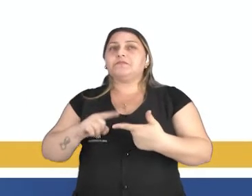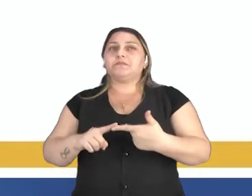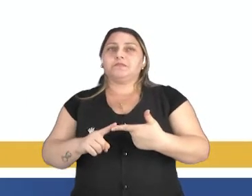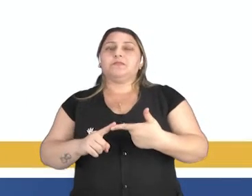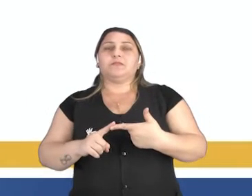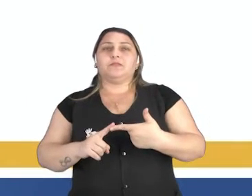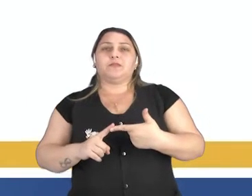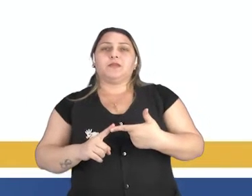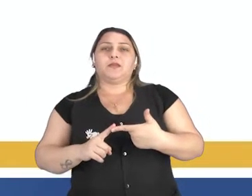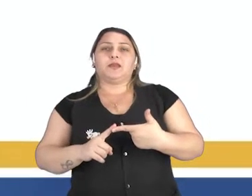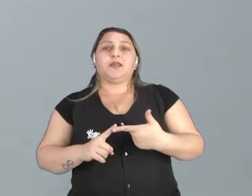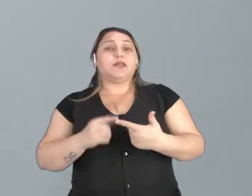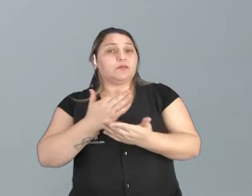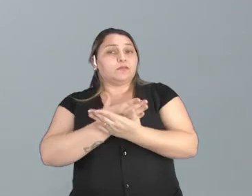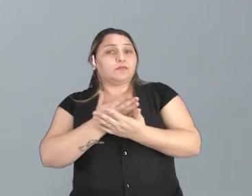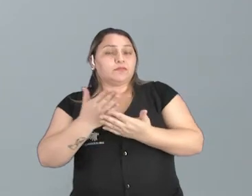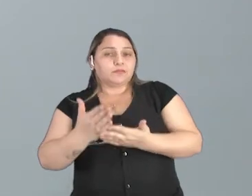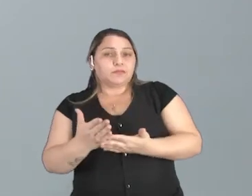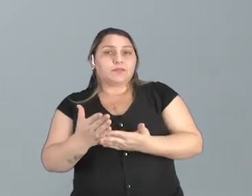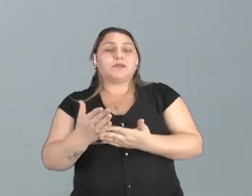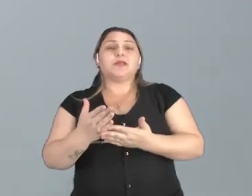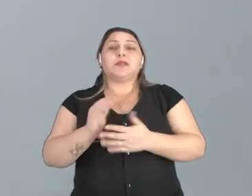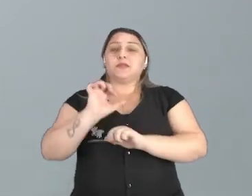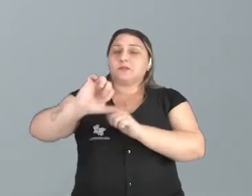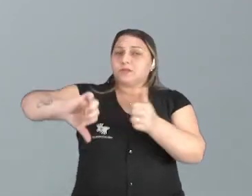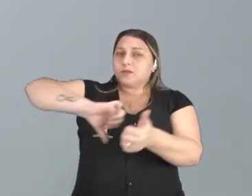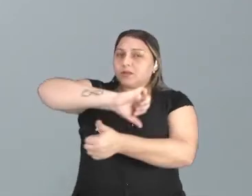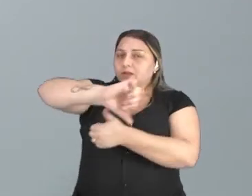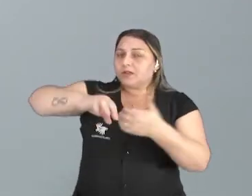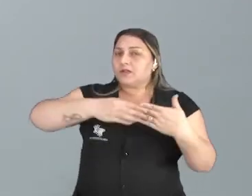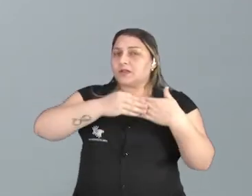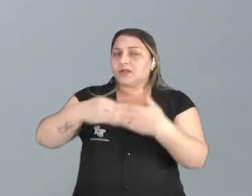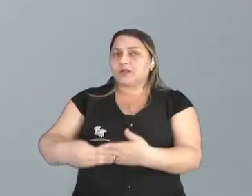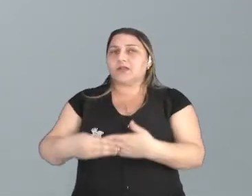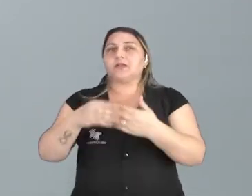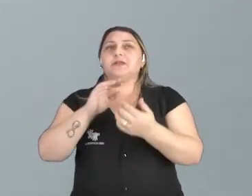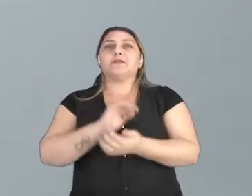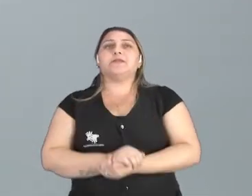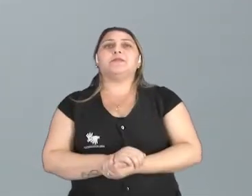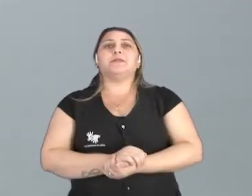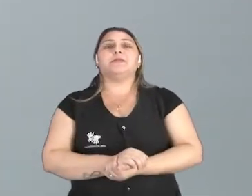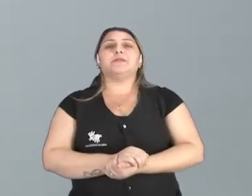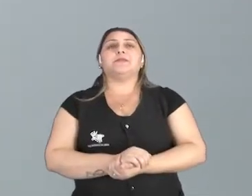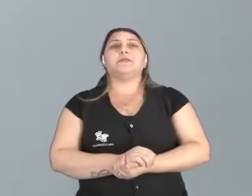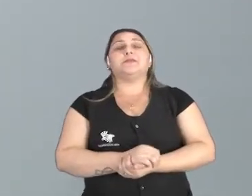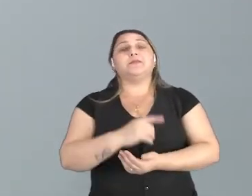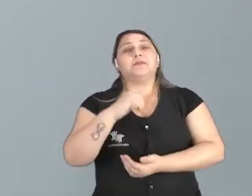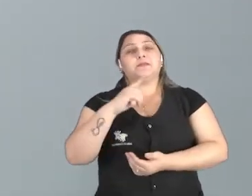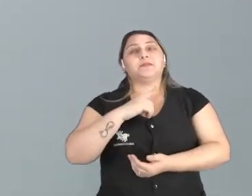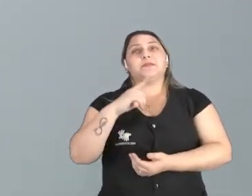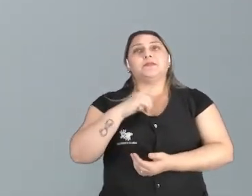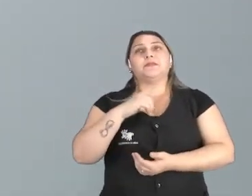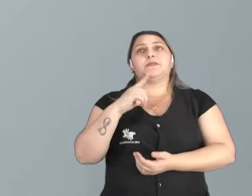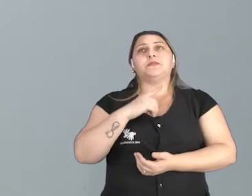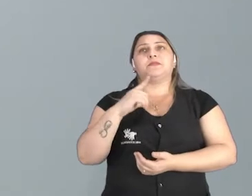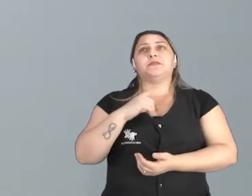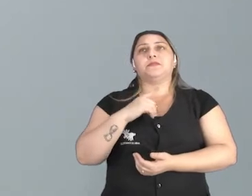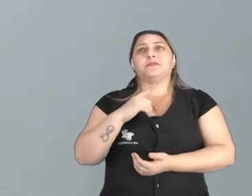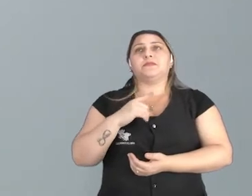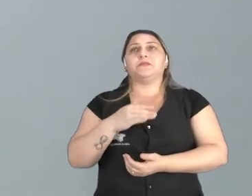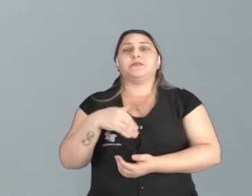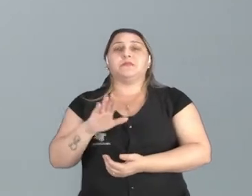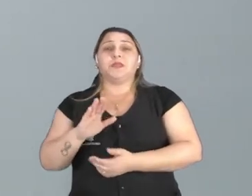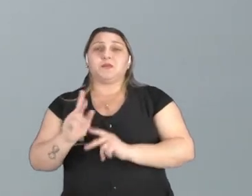aí contra essas iniciativas, essas reformas que ele vai trazer já, né? Aí, do outro lado, a gente tem as questões